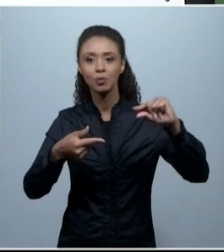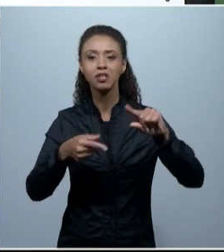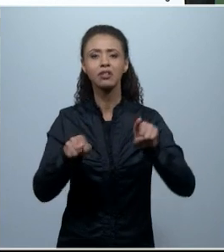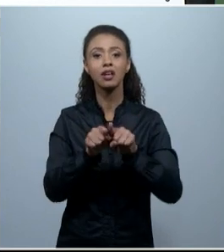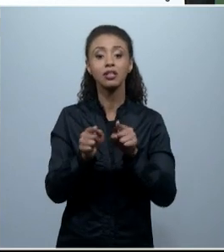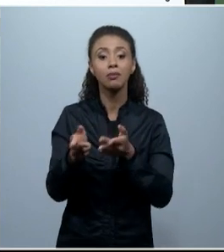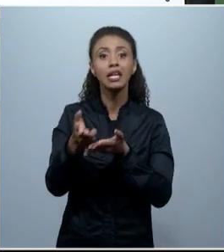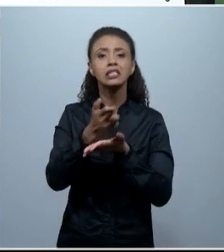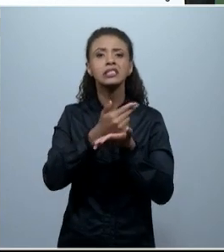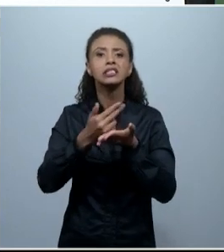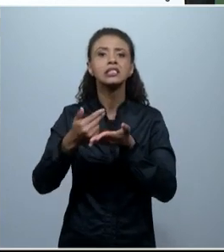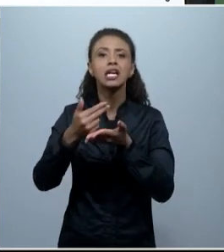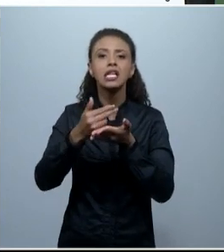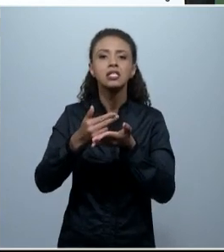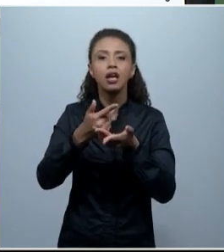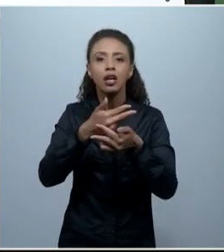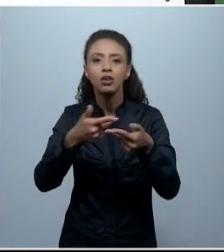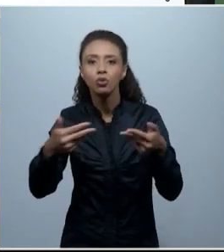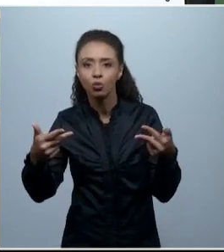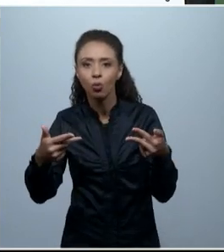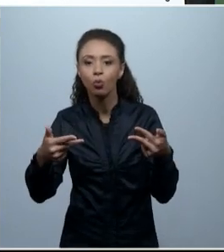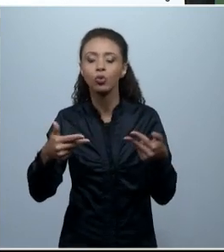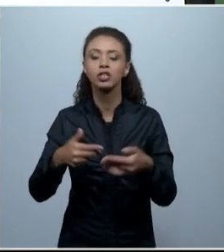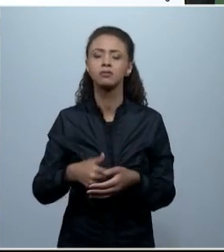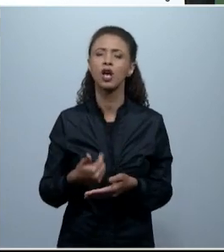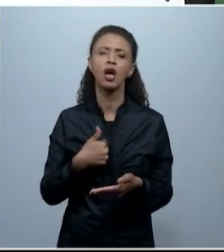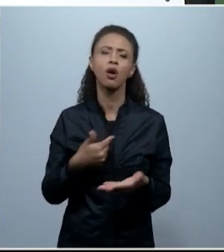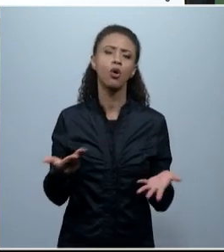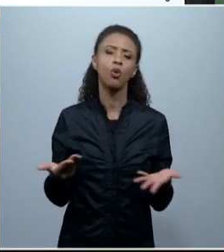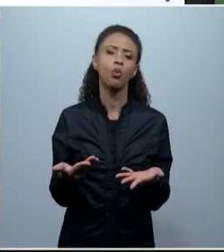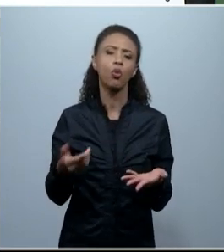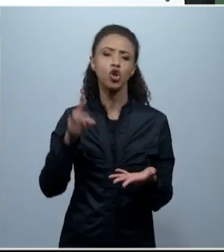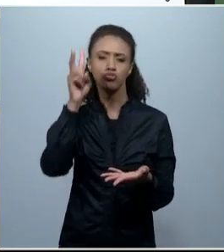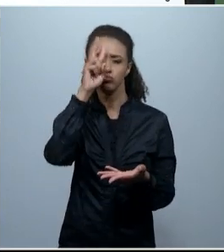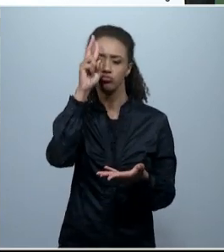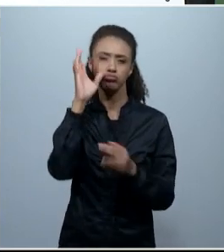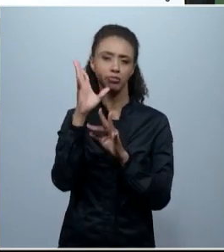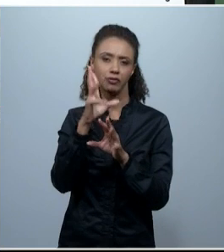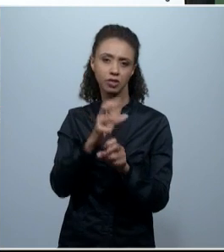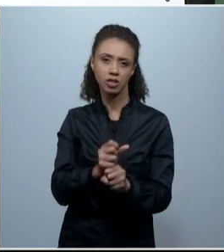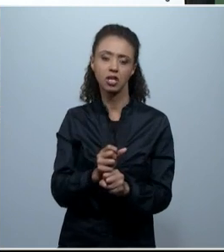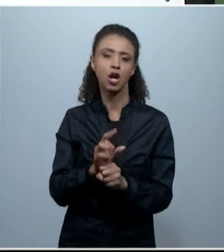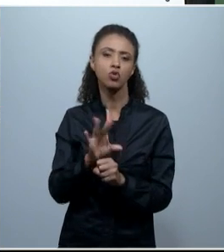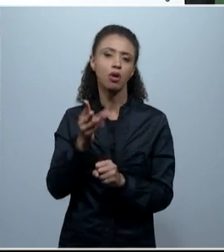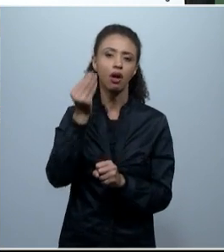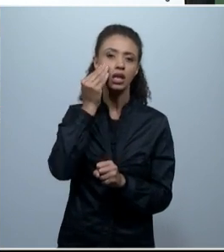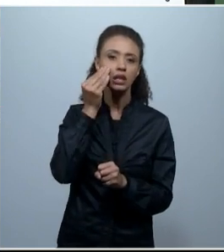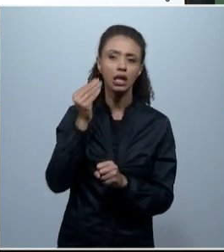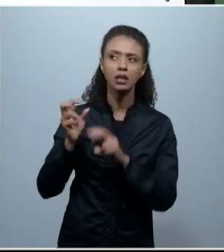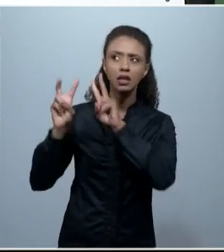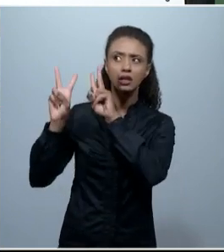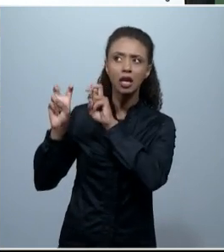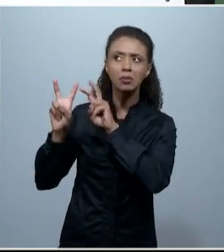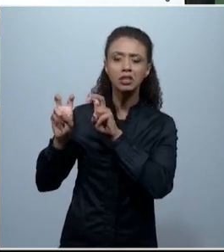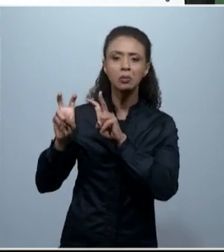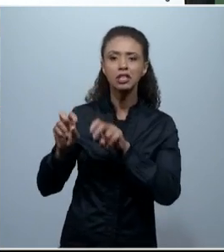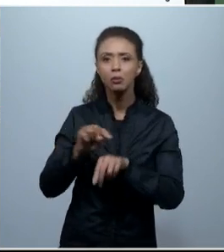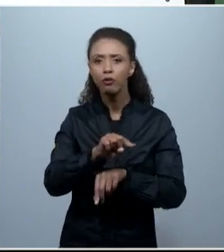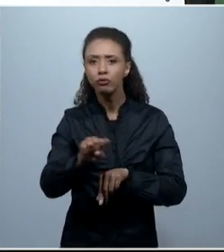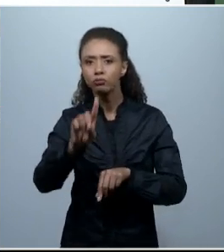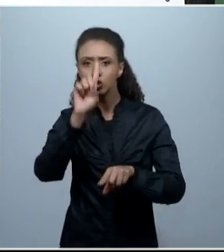fazer uma revisão do curso hoje eu vou tentar abordar com vocês as principais dúvidas que a gente recebeu